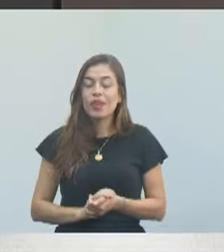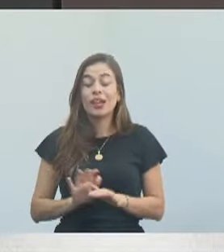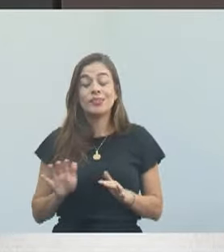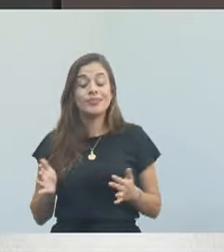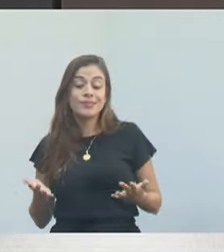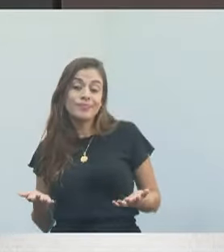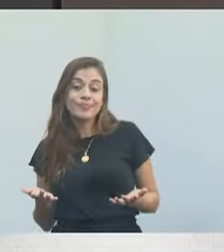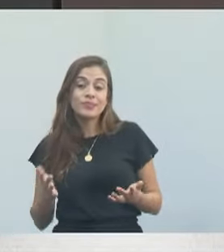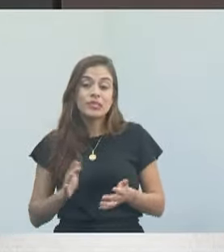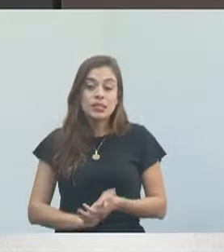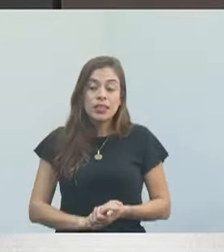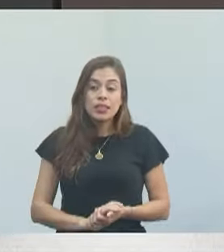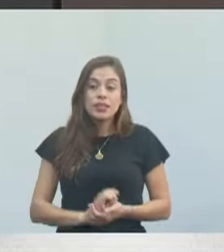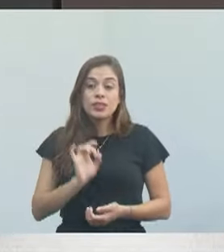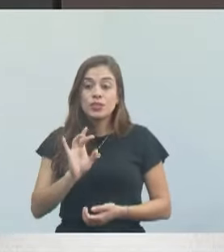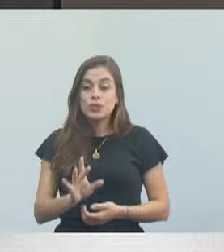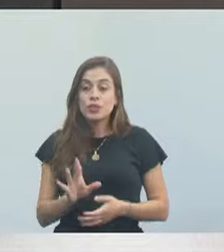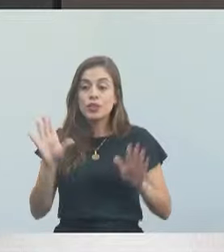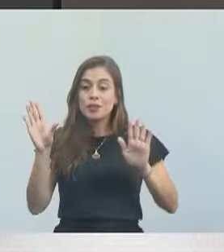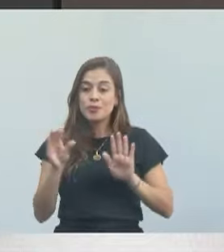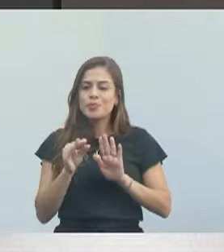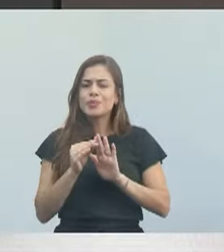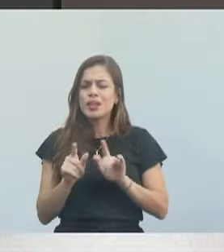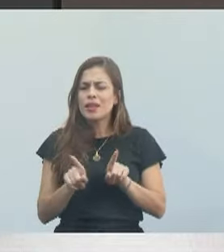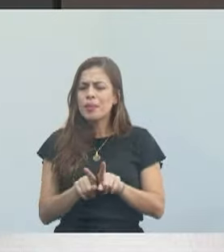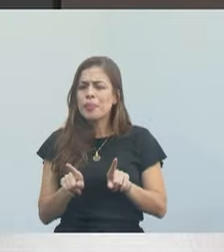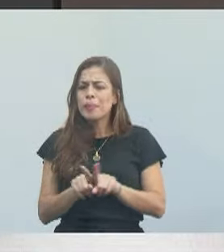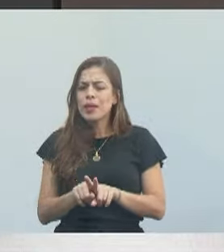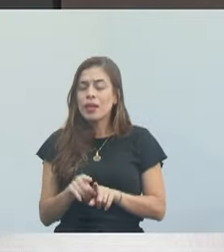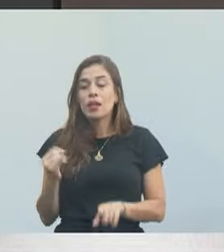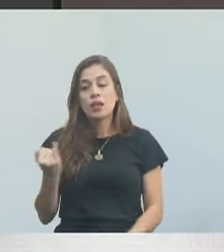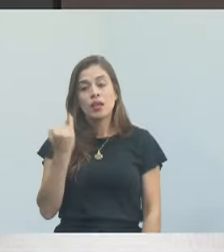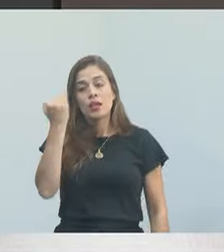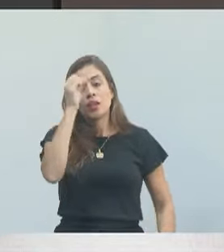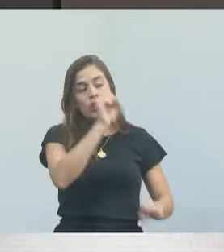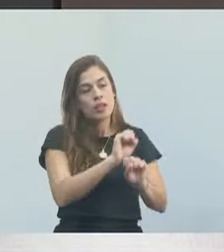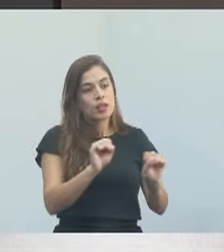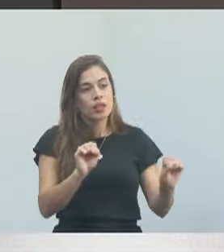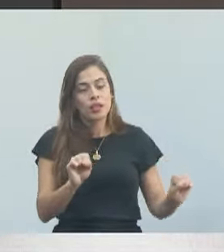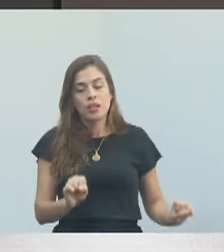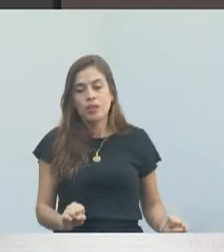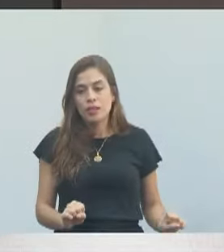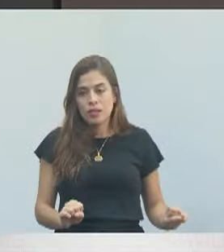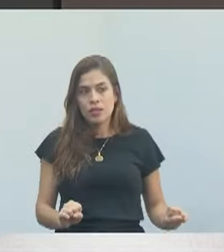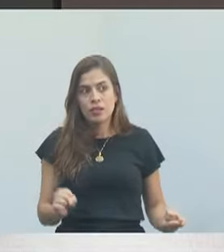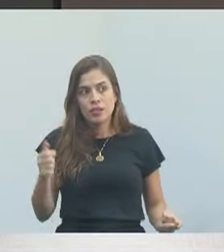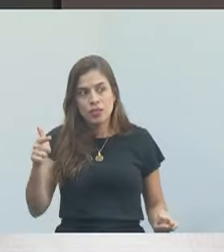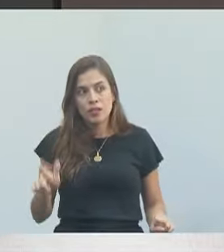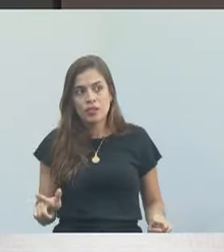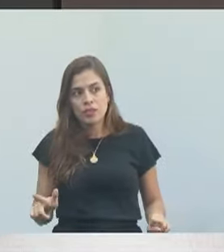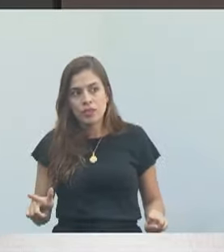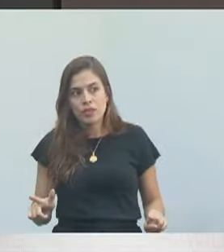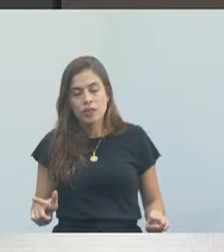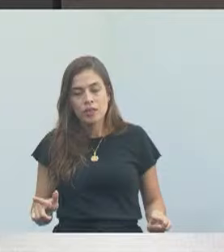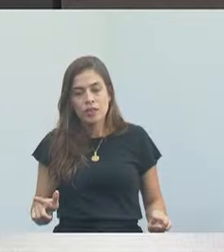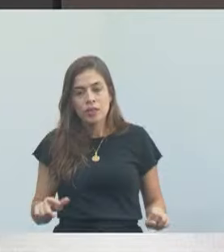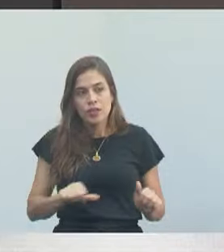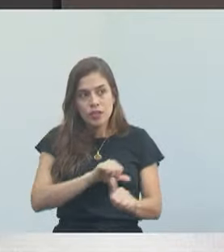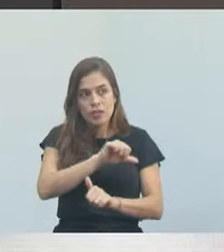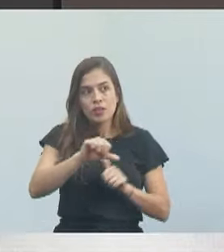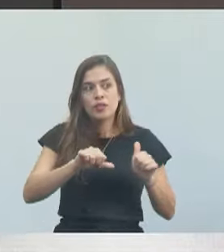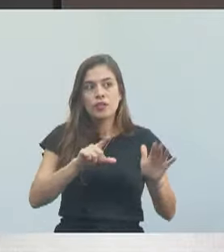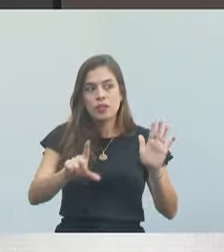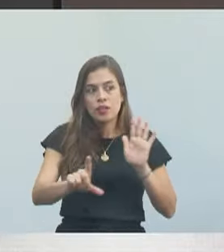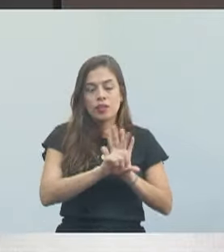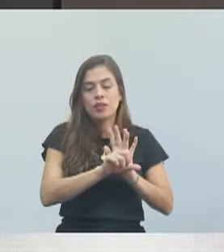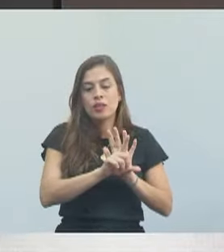assim, só também complementando a importância dos servidores, mais uma vez, na contribuição para a alteração desta